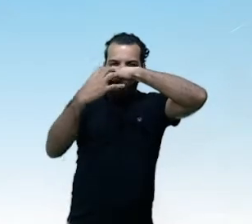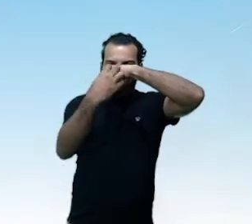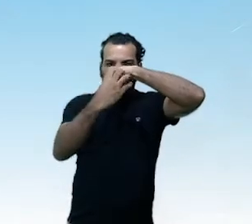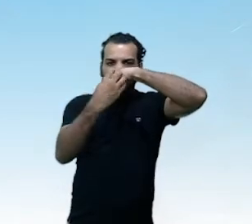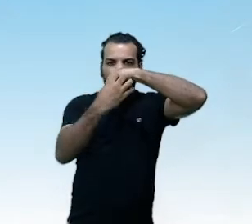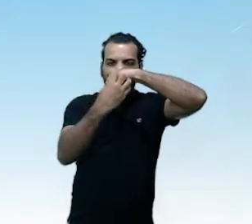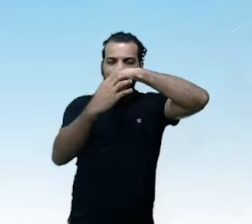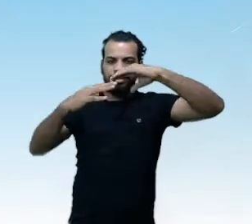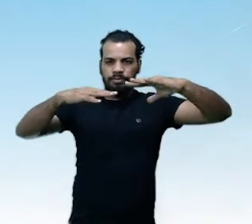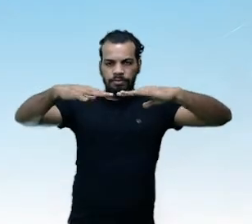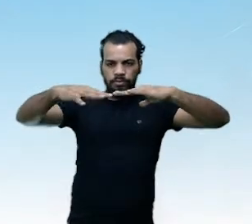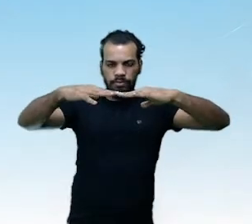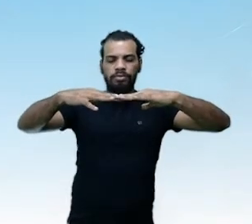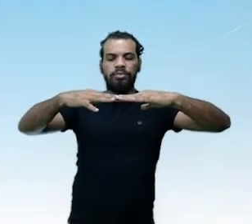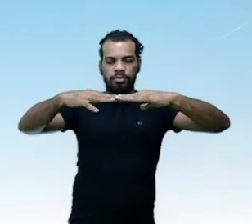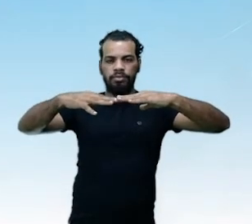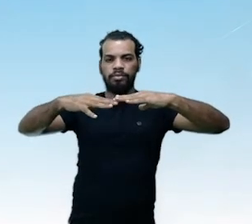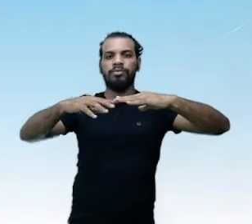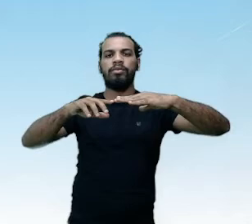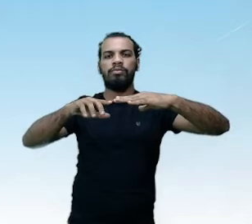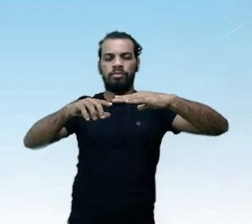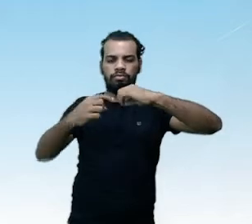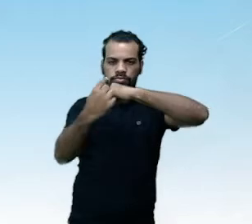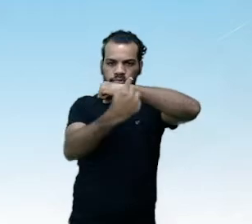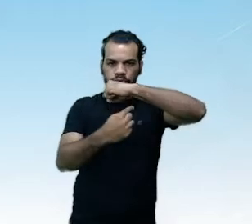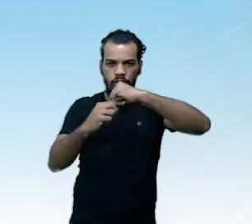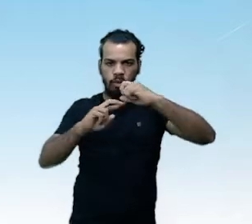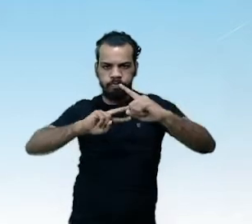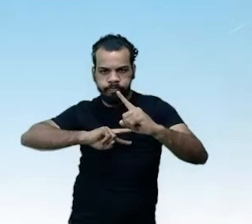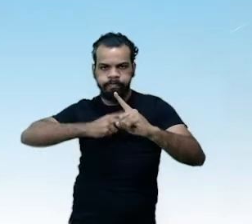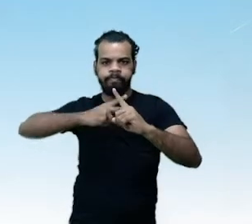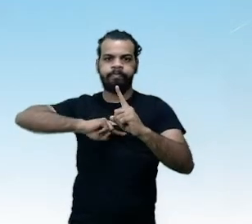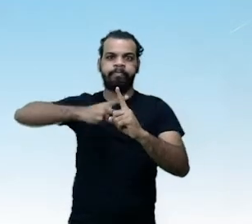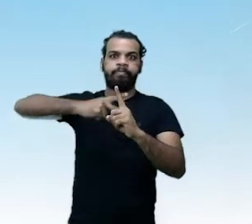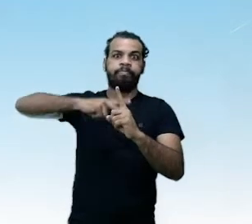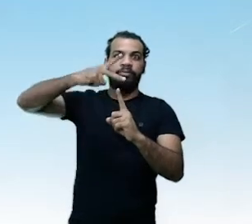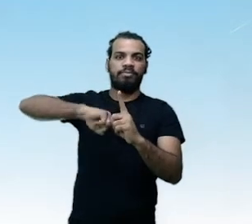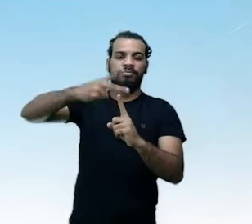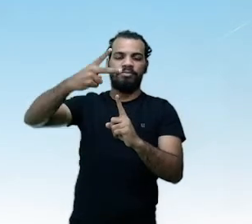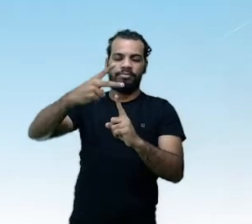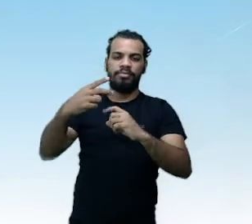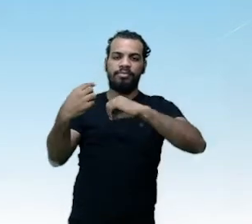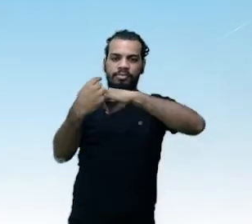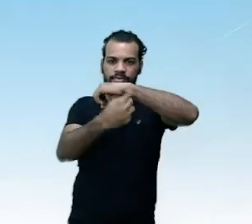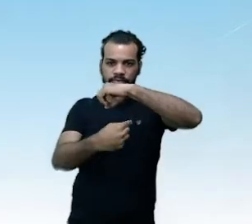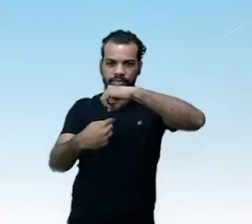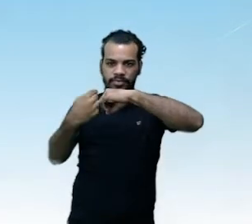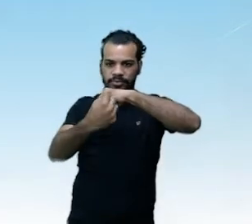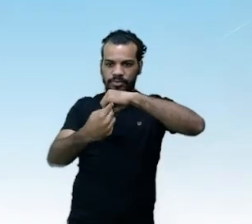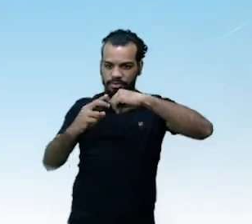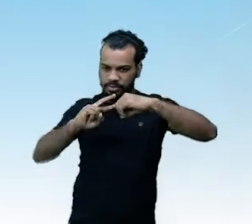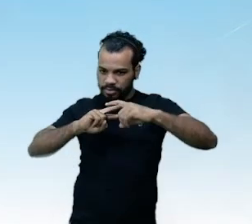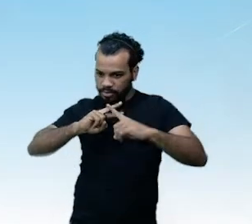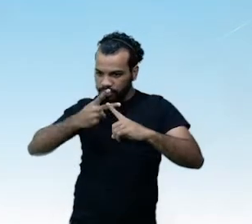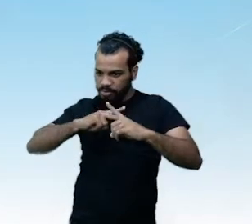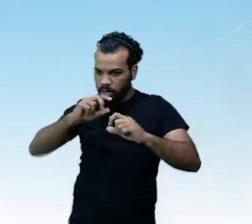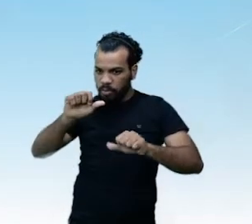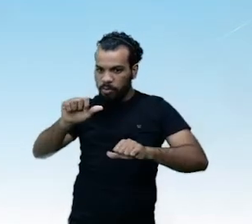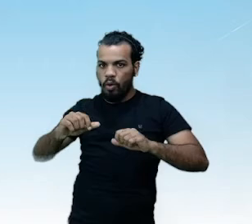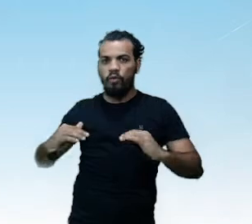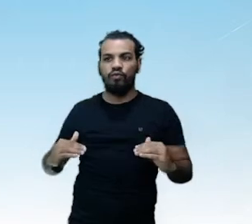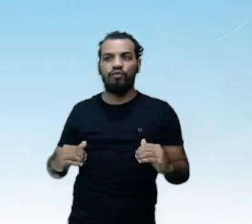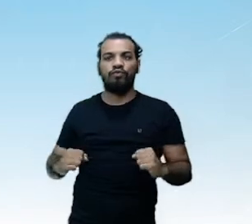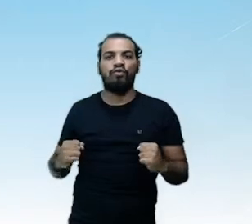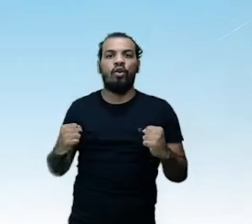ali aplicada, ela se multiplica. Assim, essa associação, ela muda a direção da